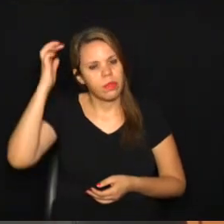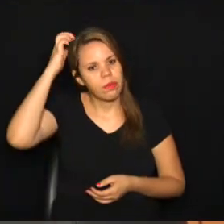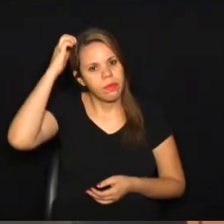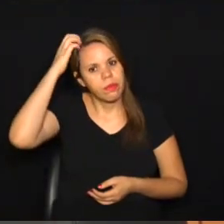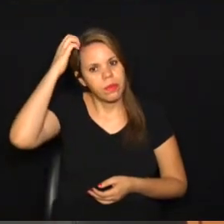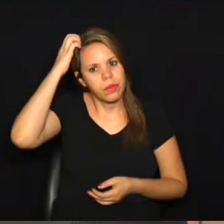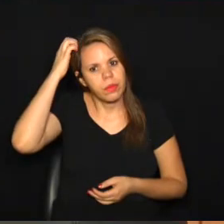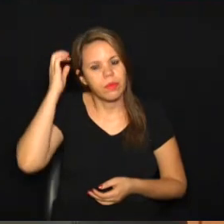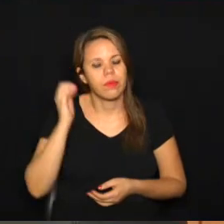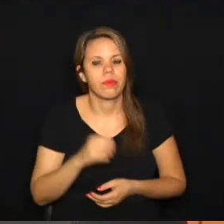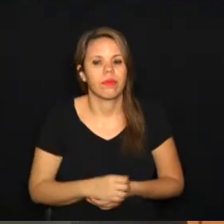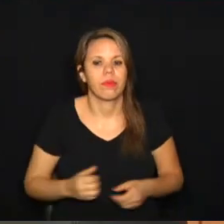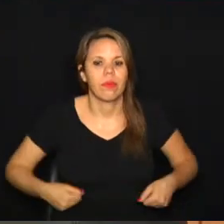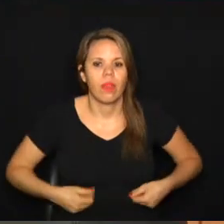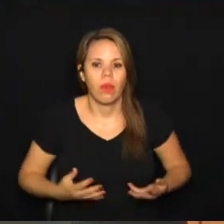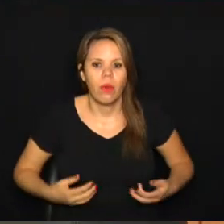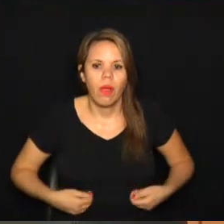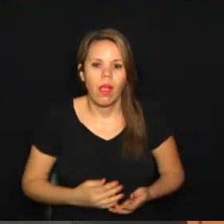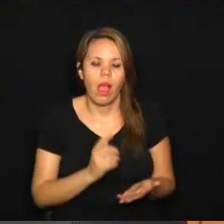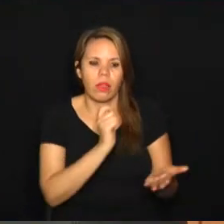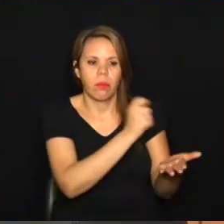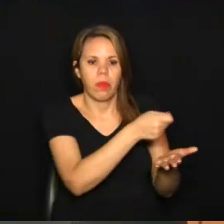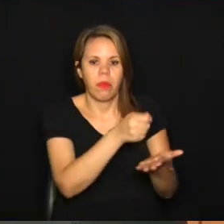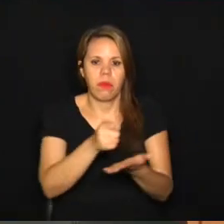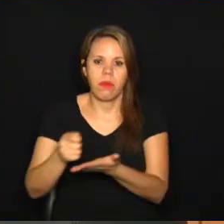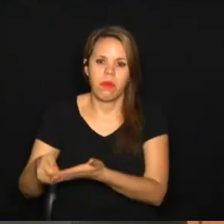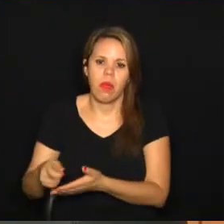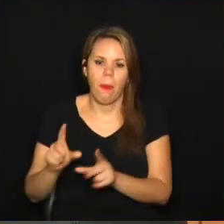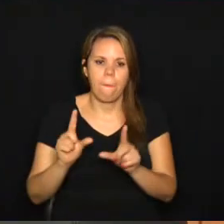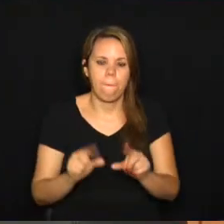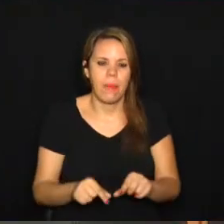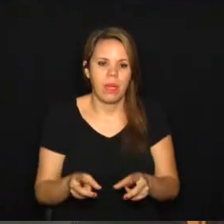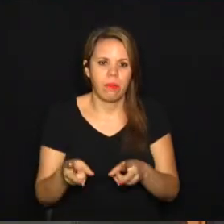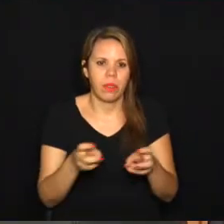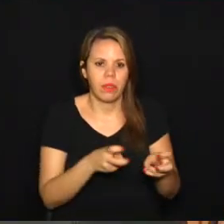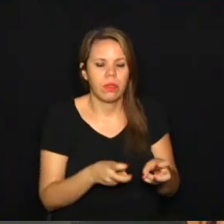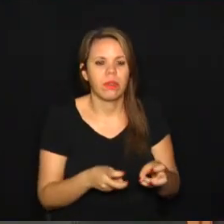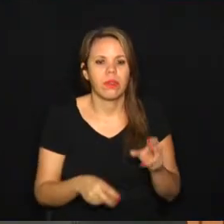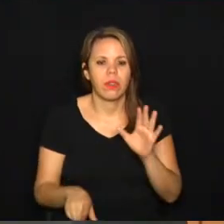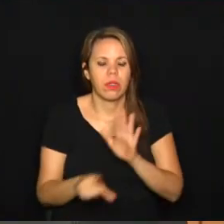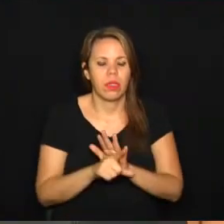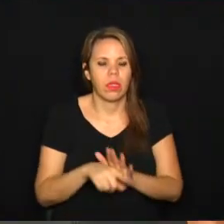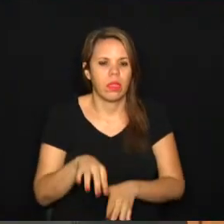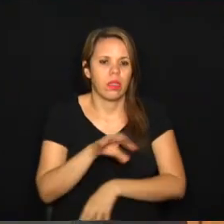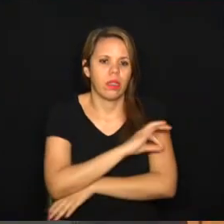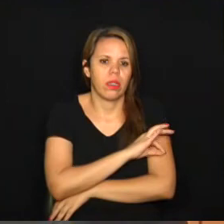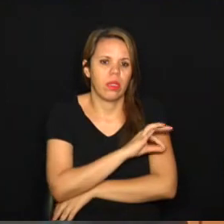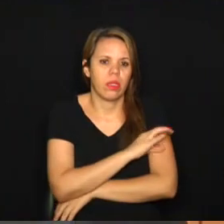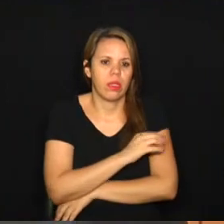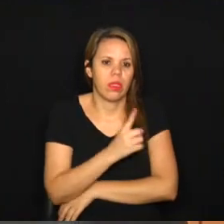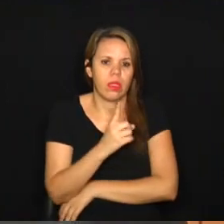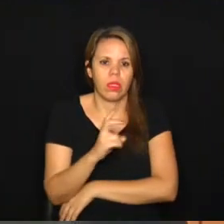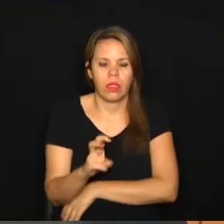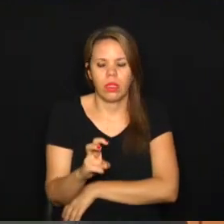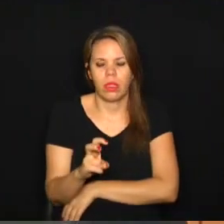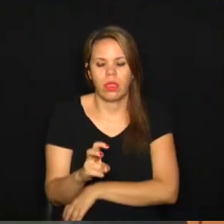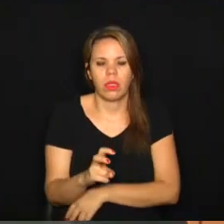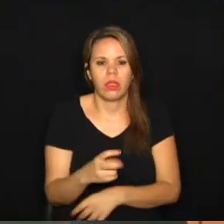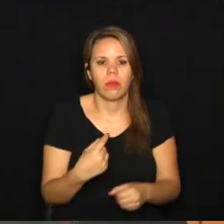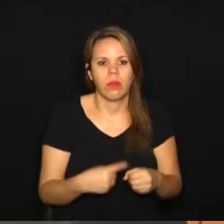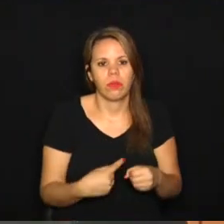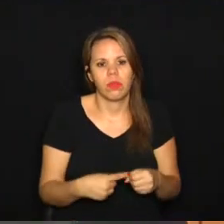gasto, além do mínimo previsto, do legal municipal, né, que o legal é 15%, o municipal é